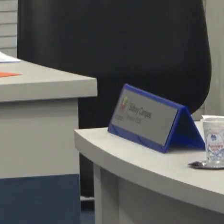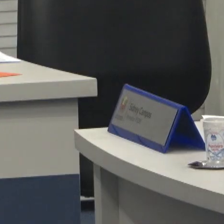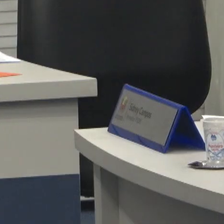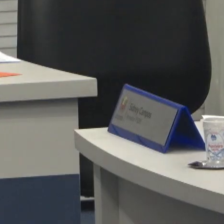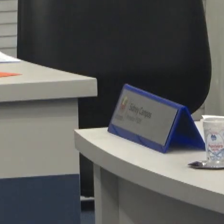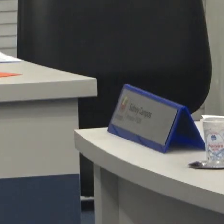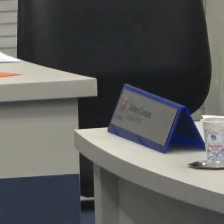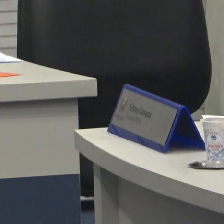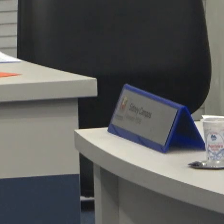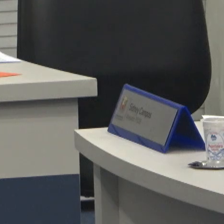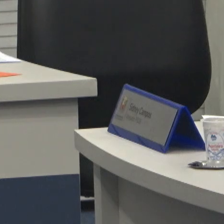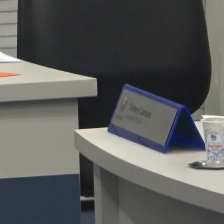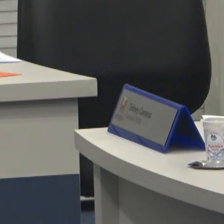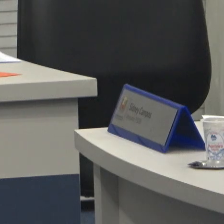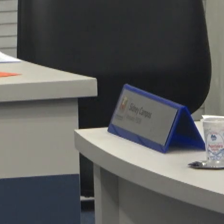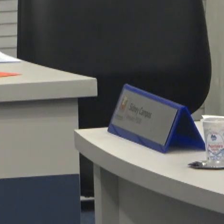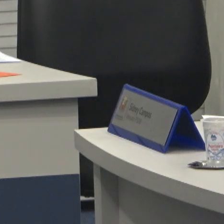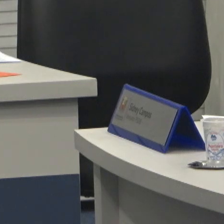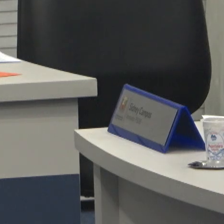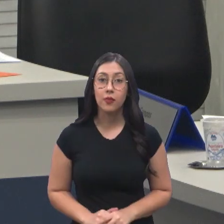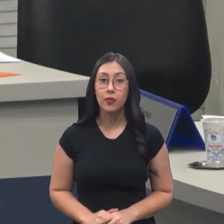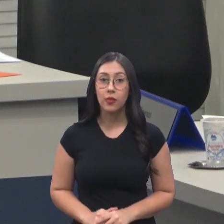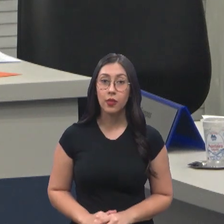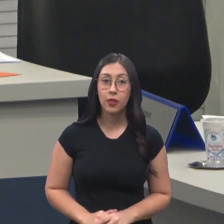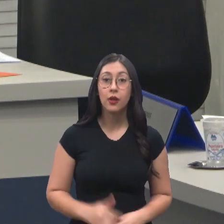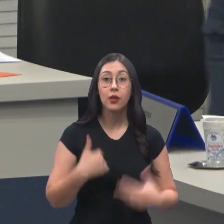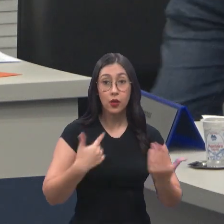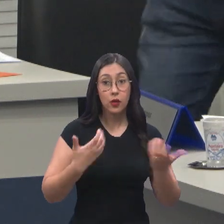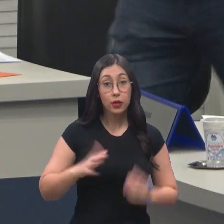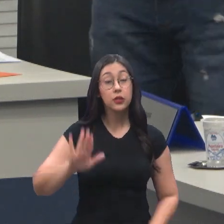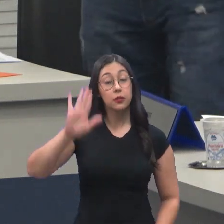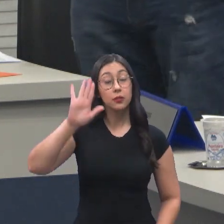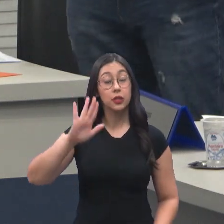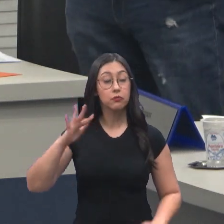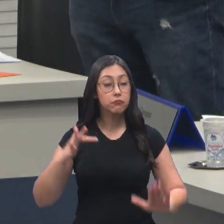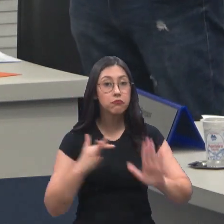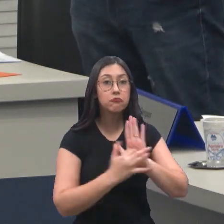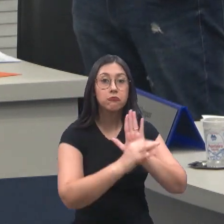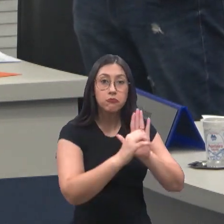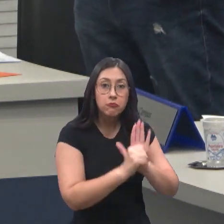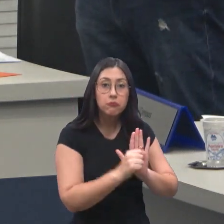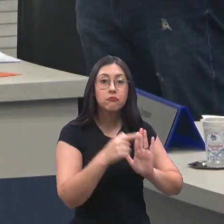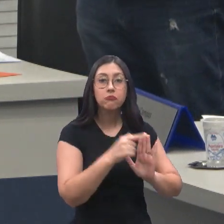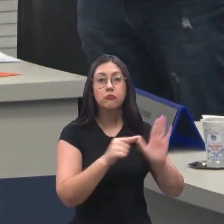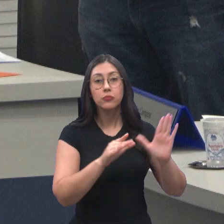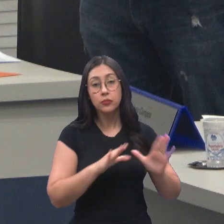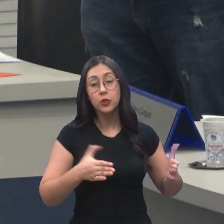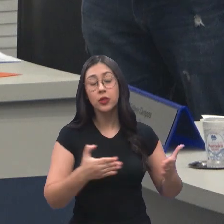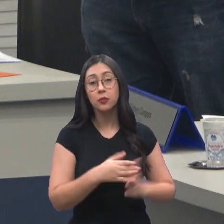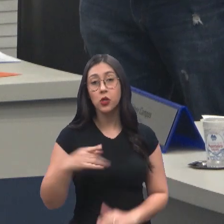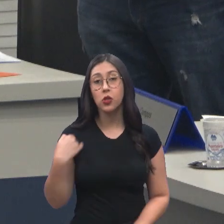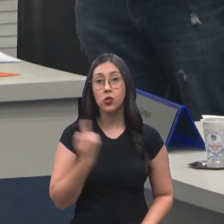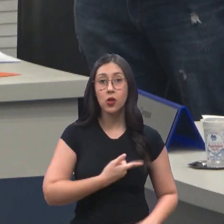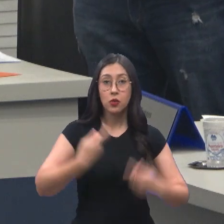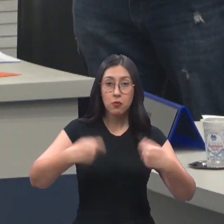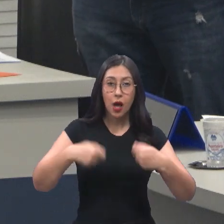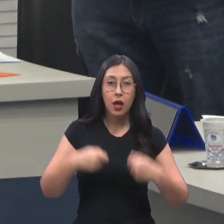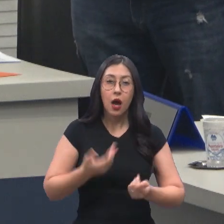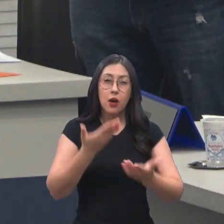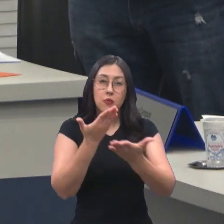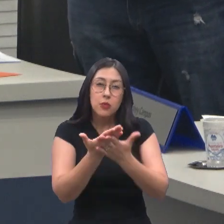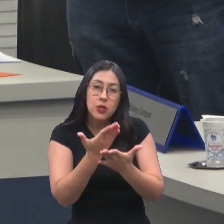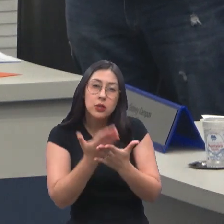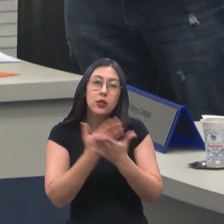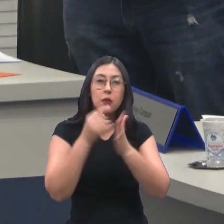frente parlamentar, que a gente precisa também trabalhar muito, estudar sobre o futuro da cidade, o crescimento